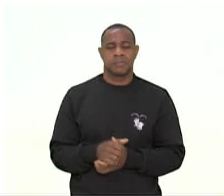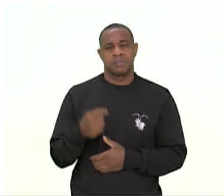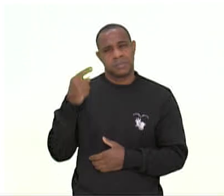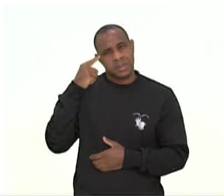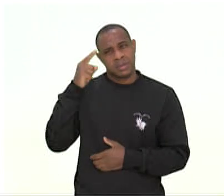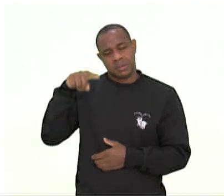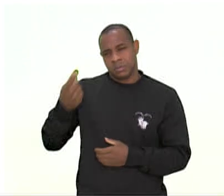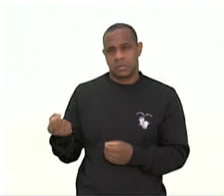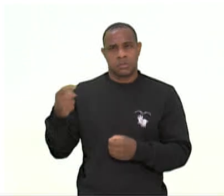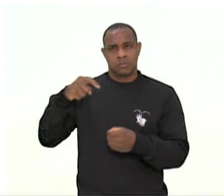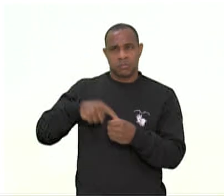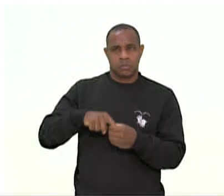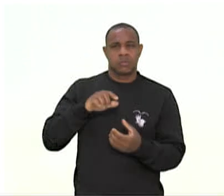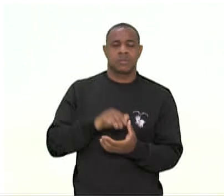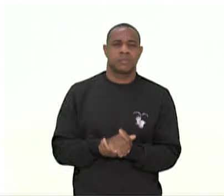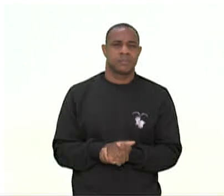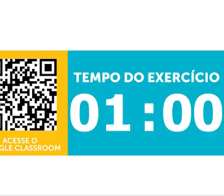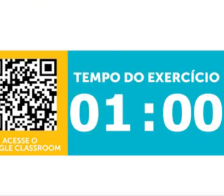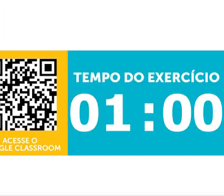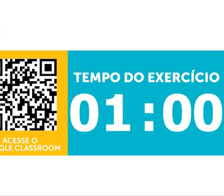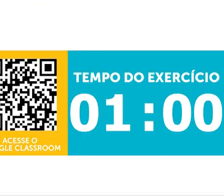aí e daqui a pouco eu trago a resposta para vocês.